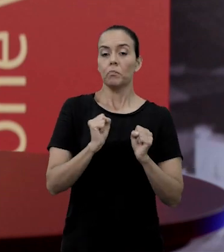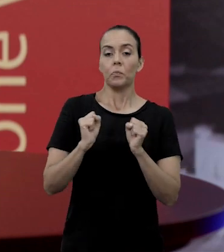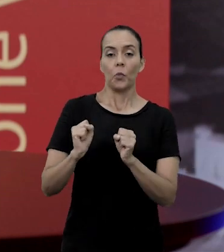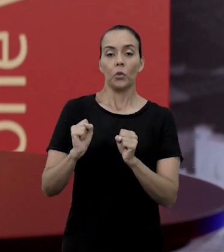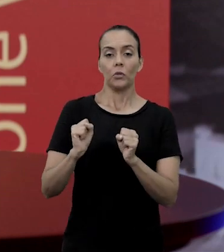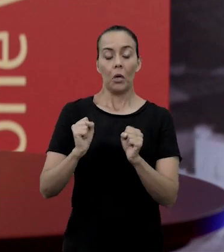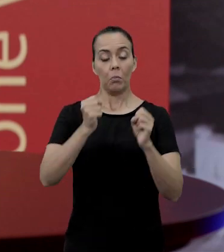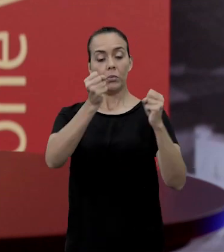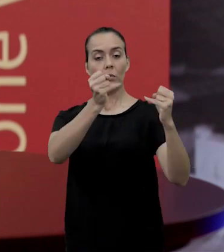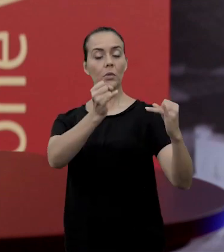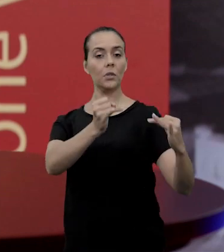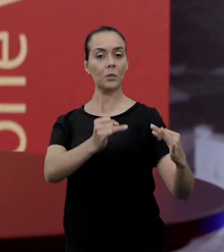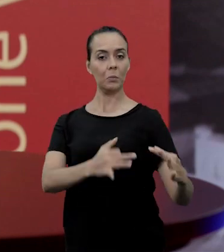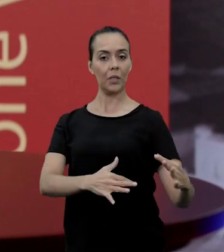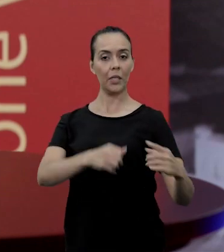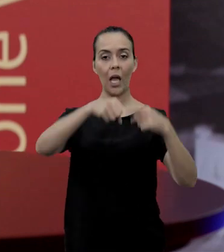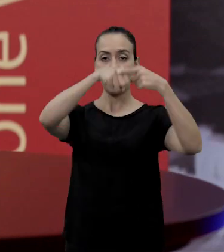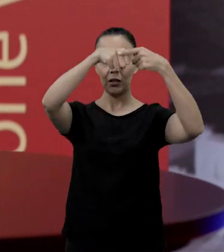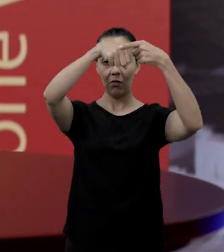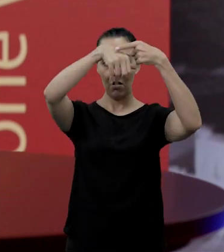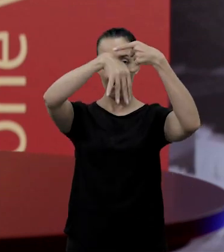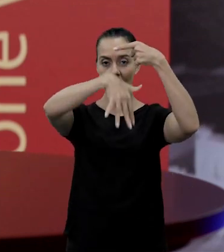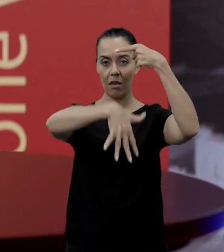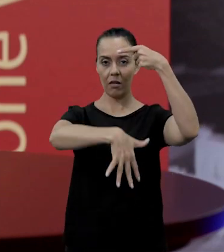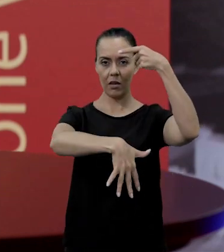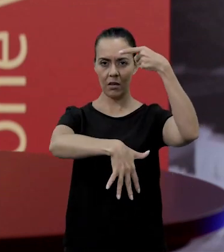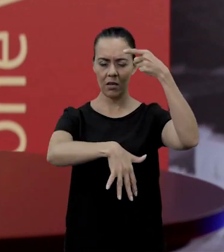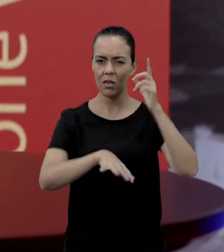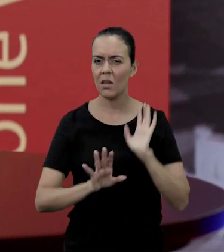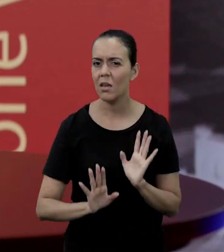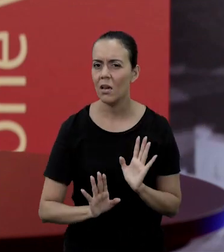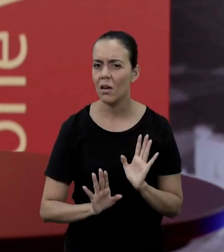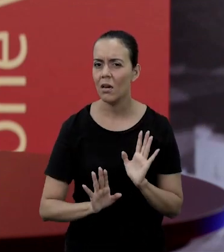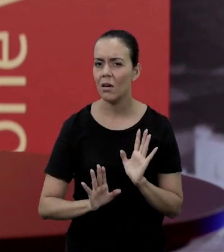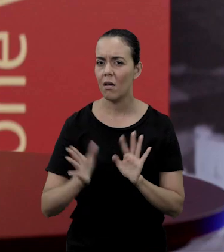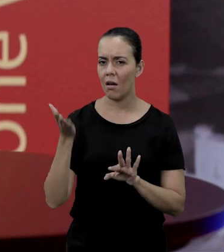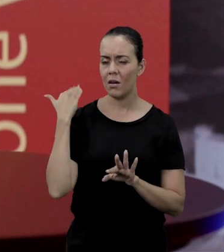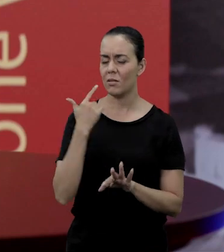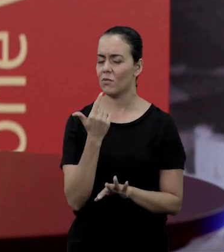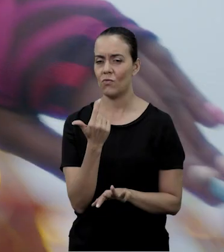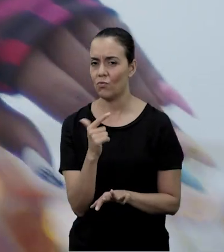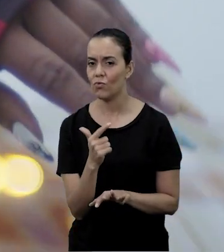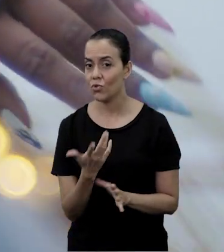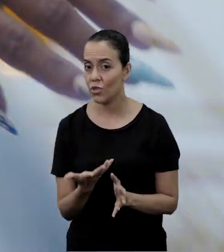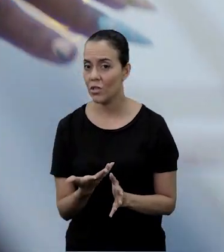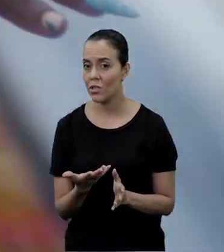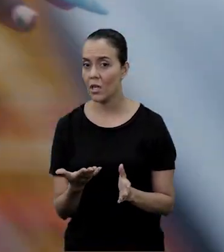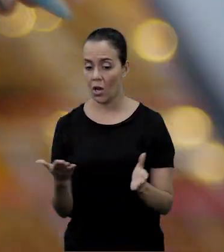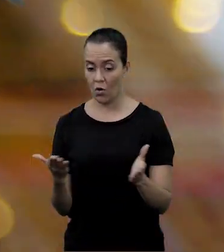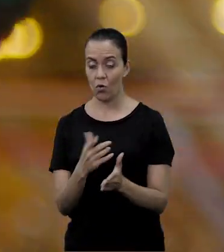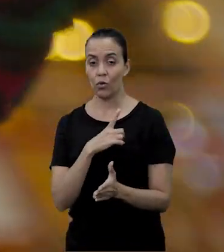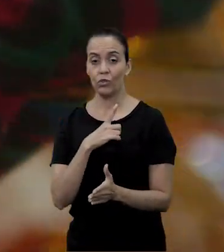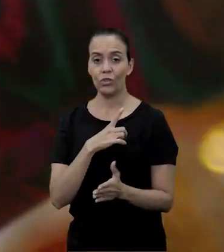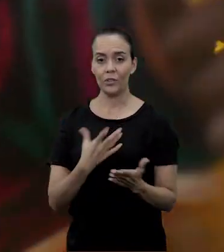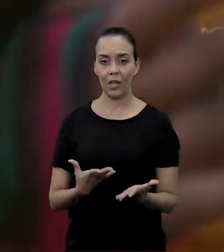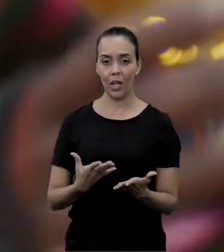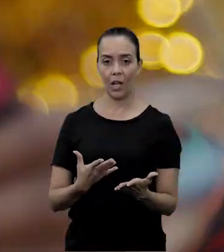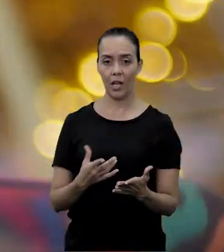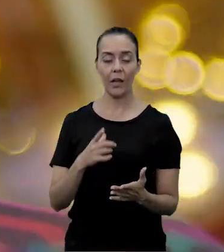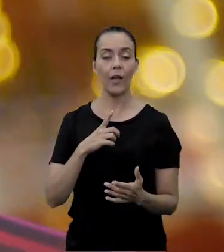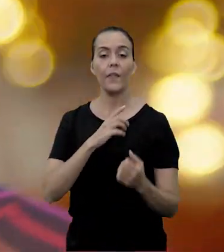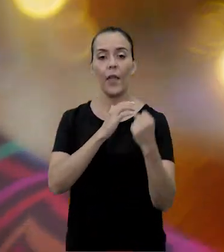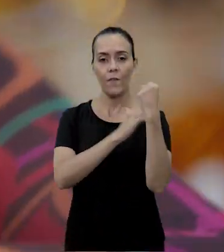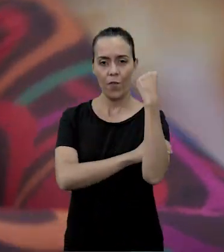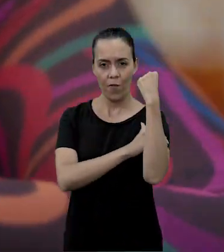categorias, para justificar uma hierarquia que não necessariamente existia. O feminismo decolonial é